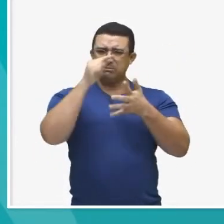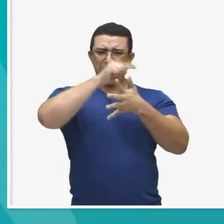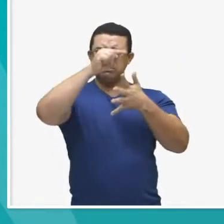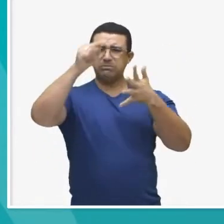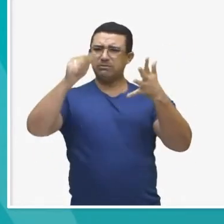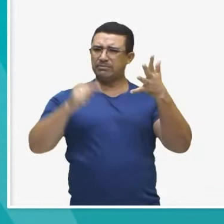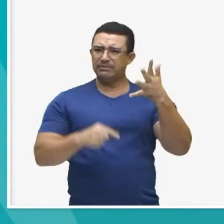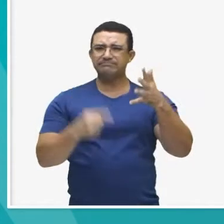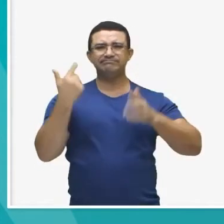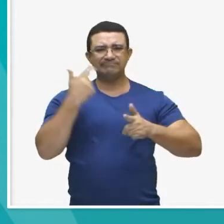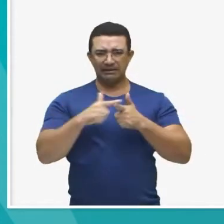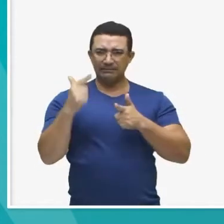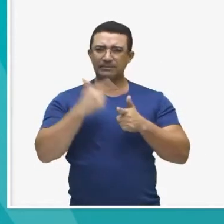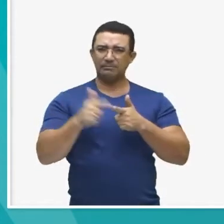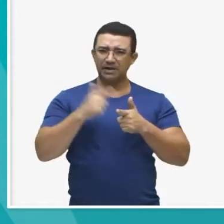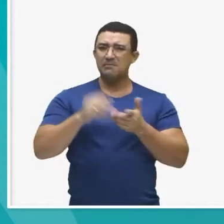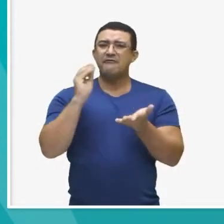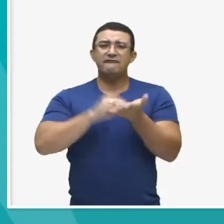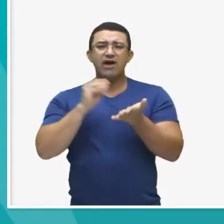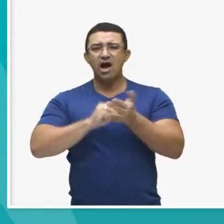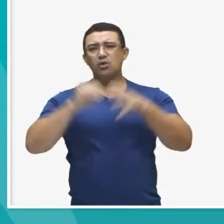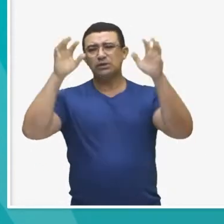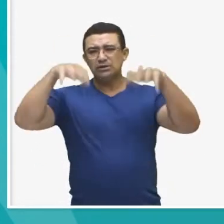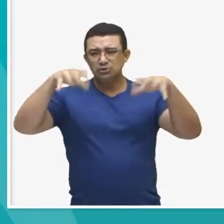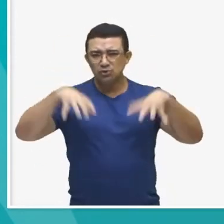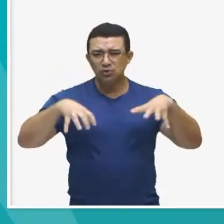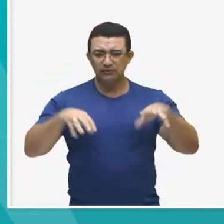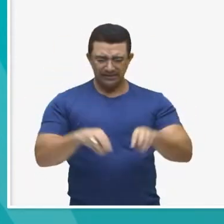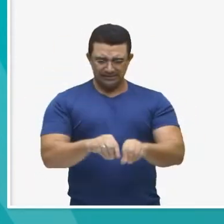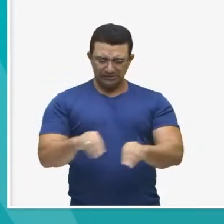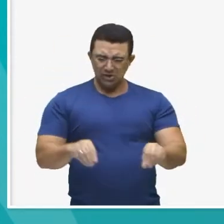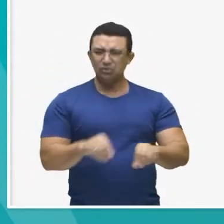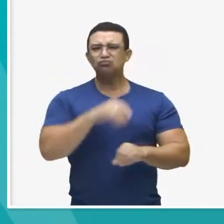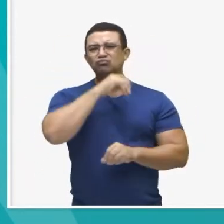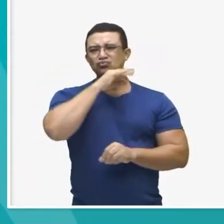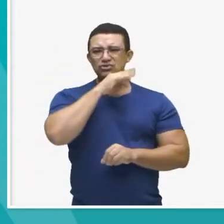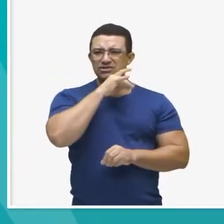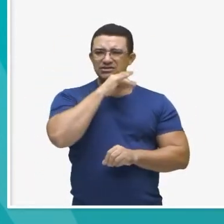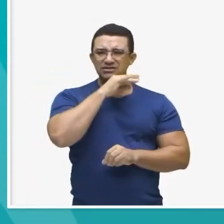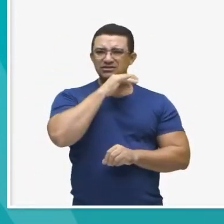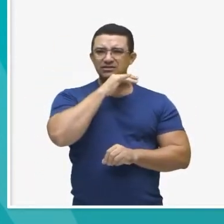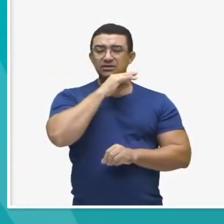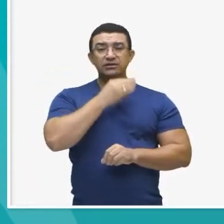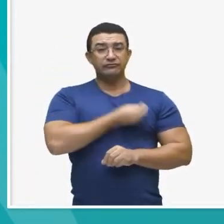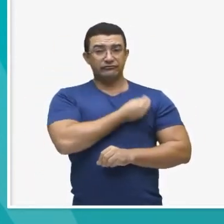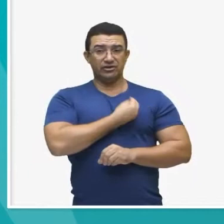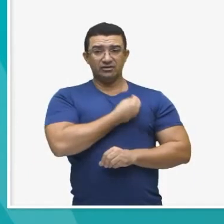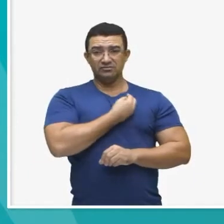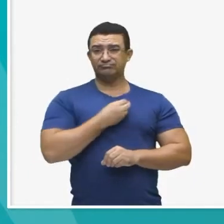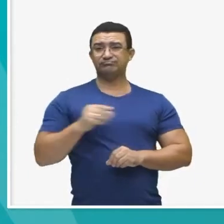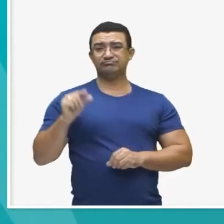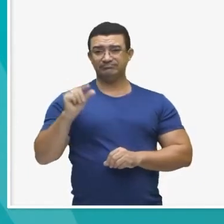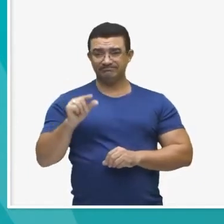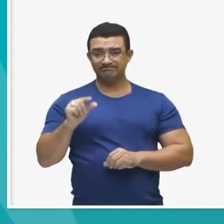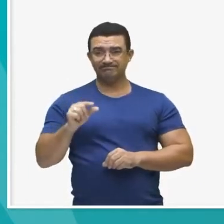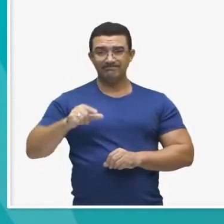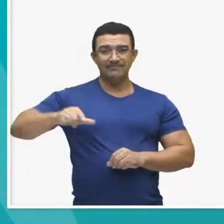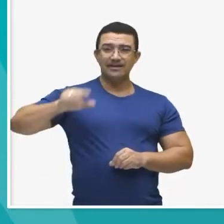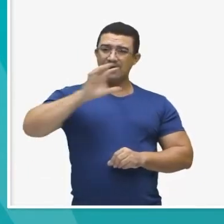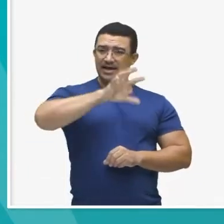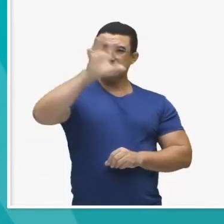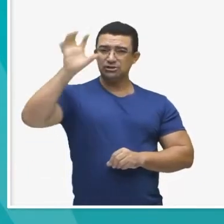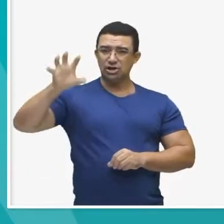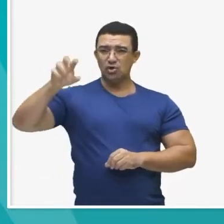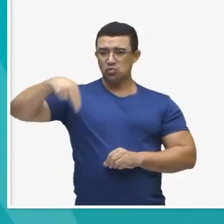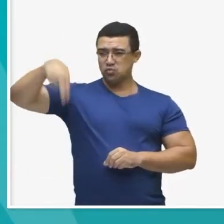comentou aqui, né? Falta chuva, o solo é ruim para cultivar, há poucas condições de vida, enfim. É essa região que é mais complicada, é